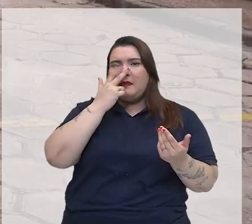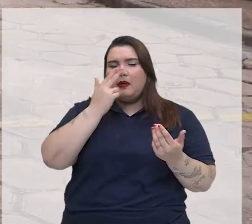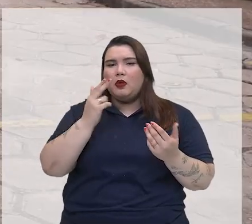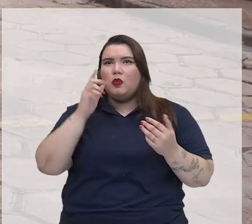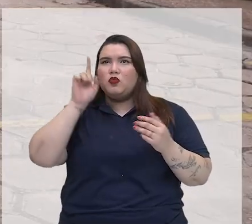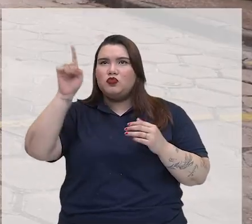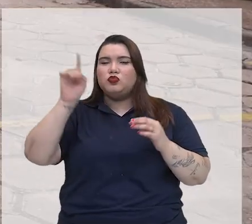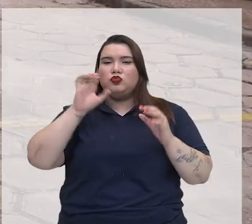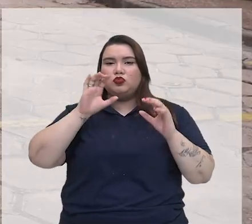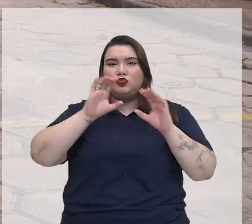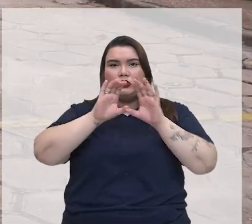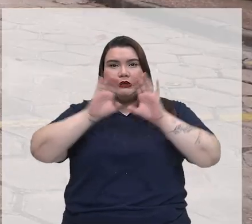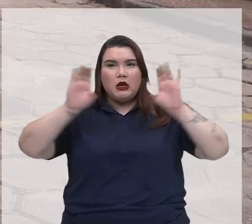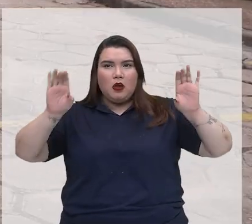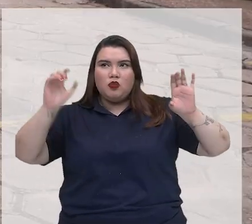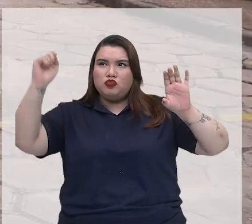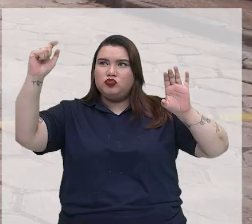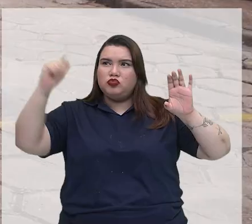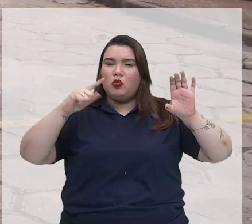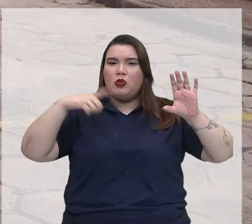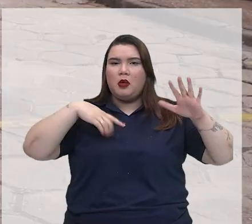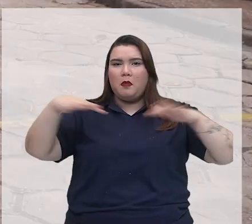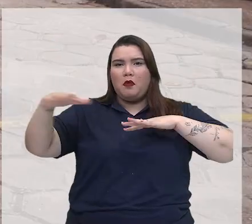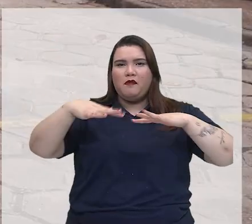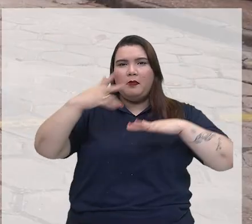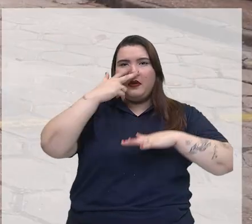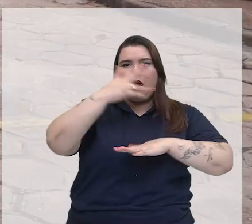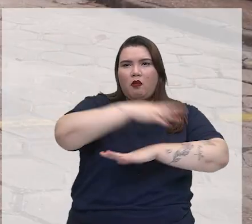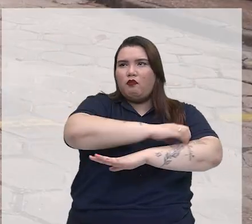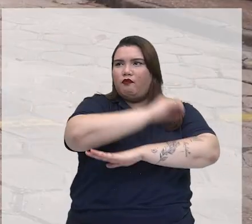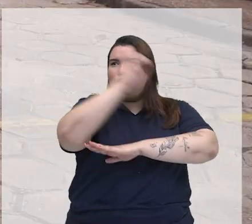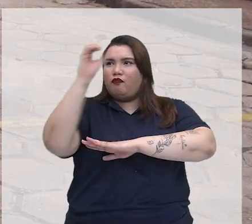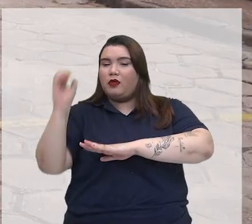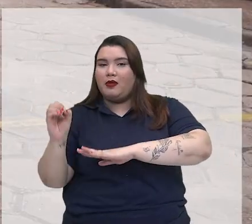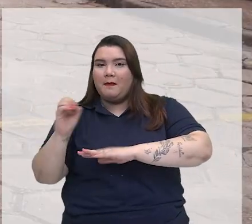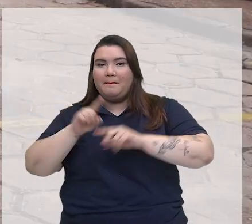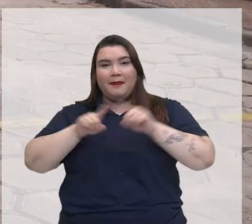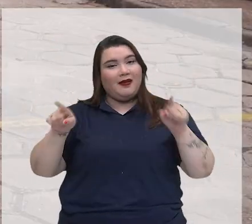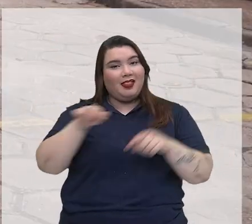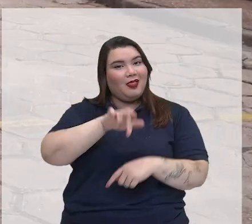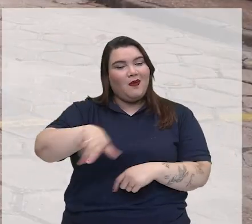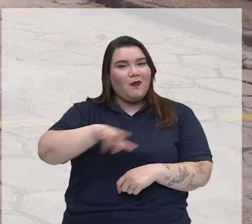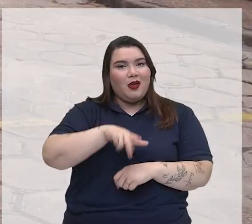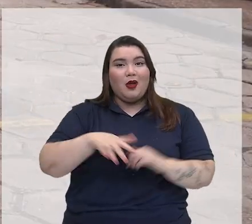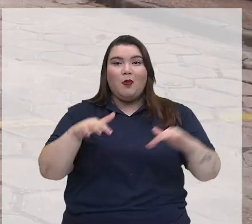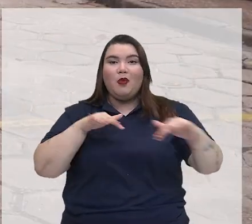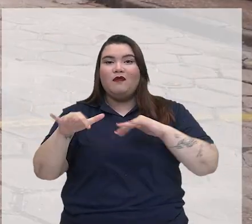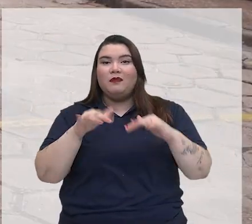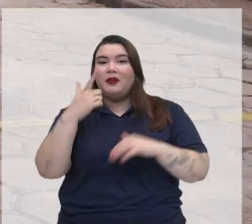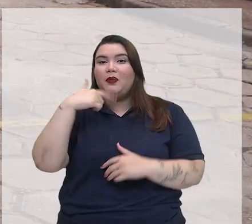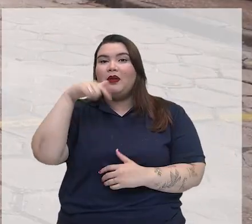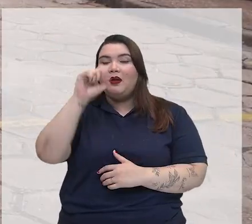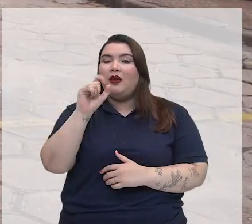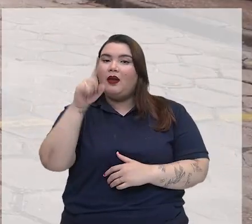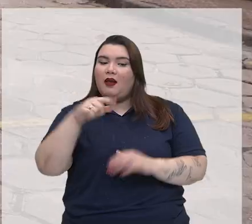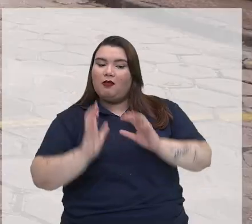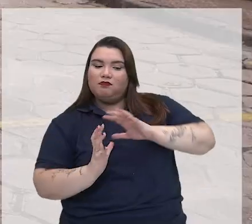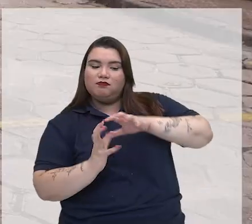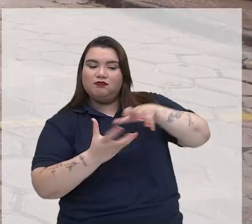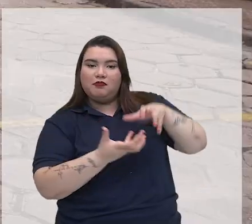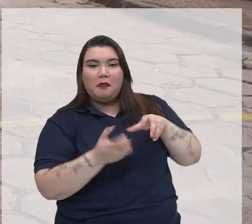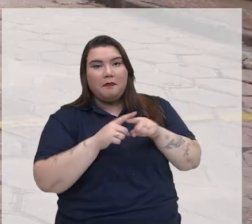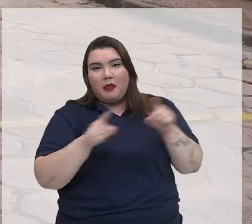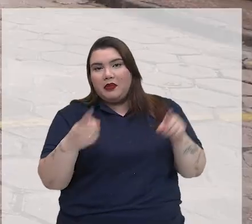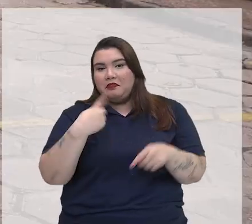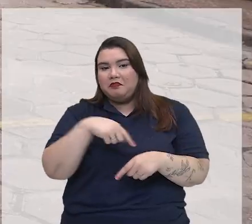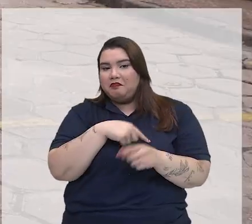no céu. Mas, na verdade, o corpo que está em movimento é a nossa Terra. E a gente não percebe o